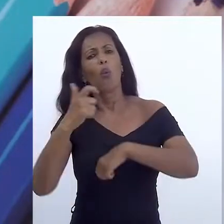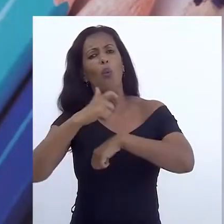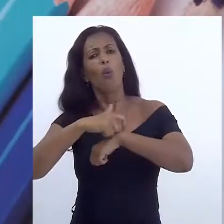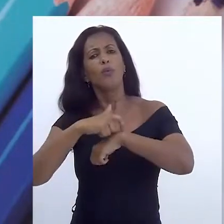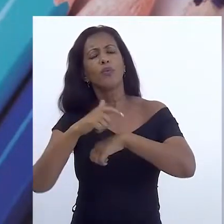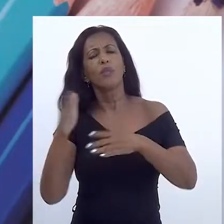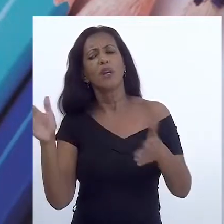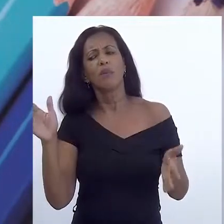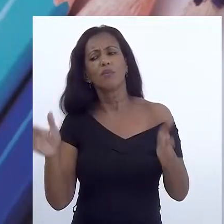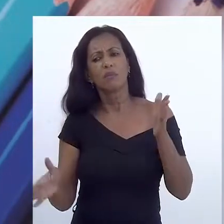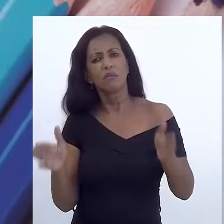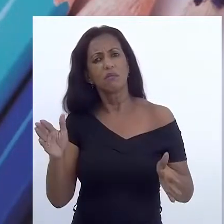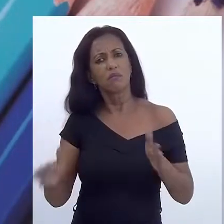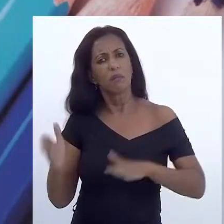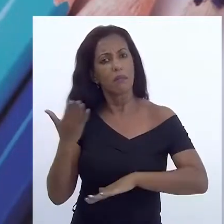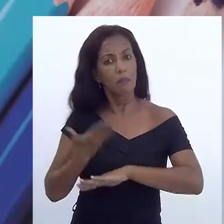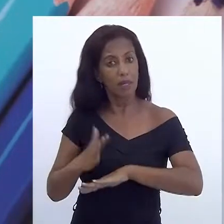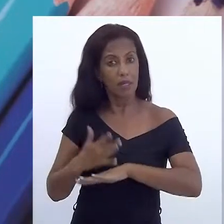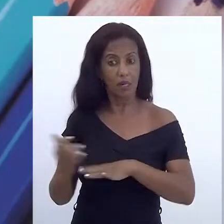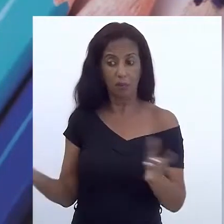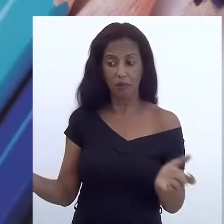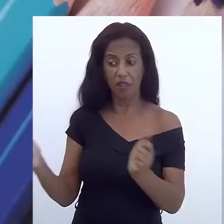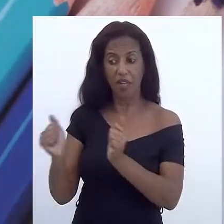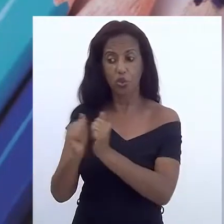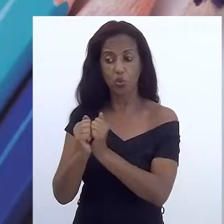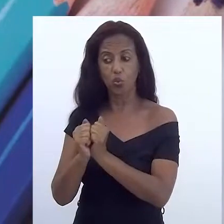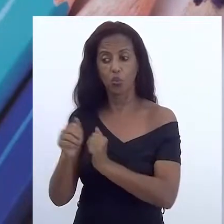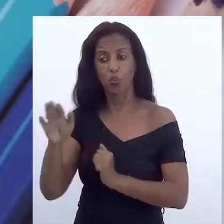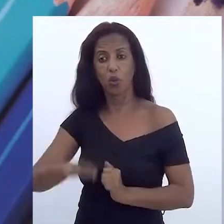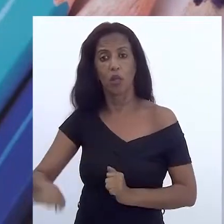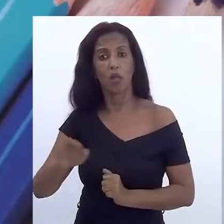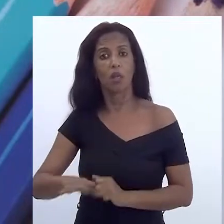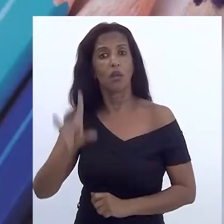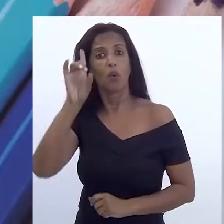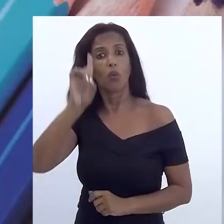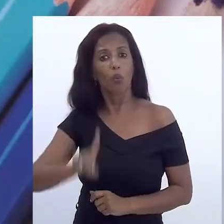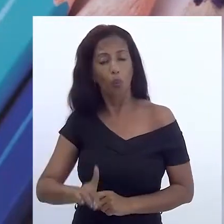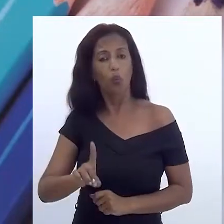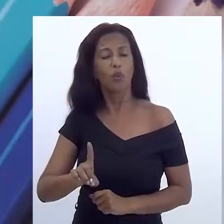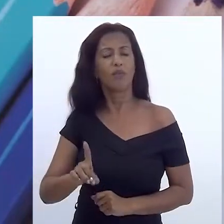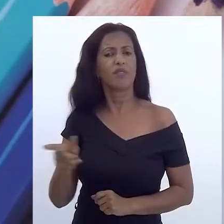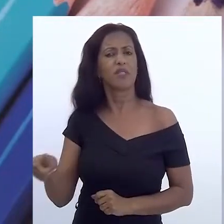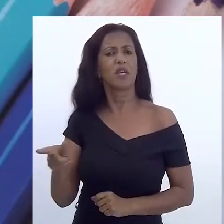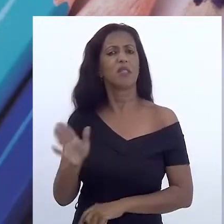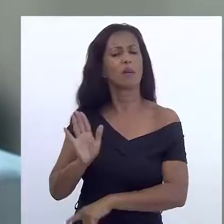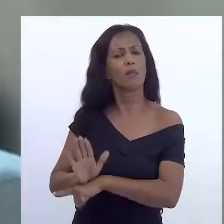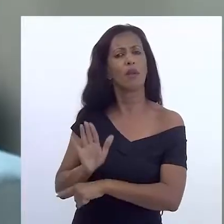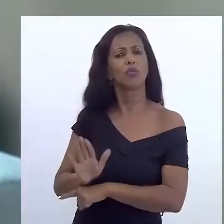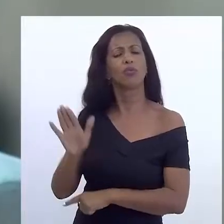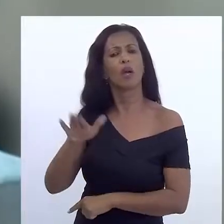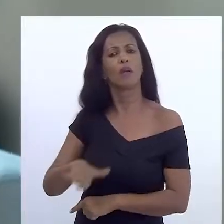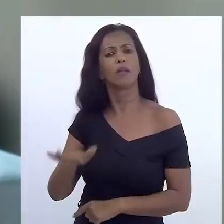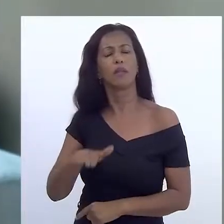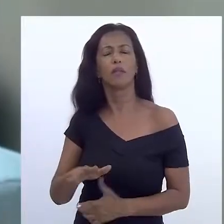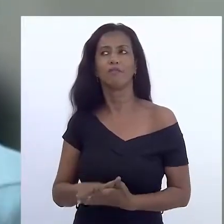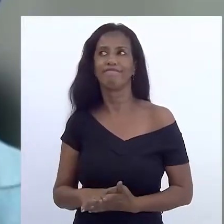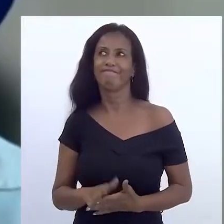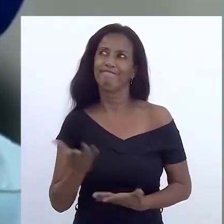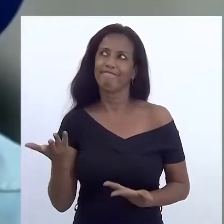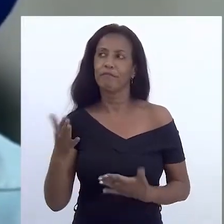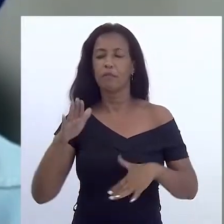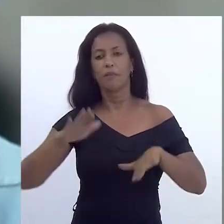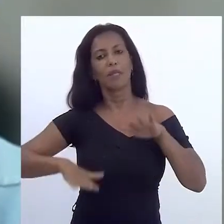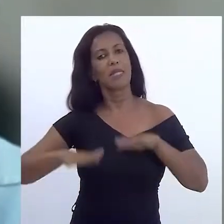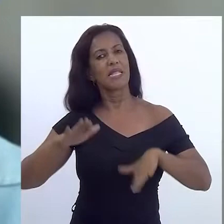cão estar pronto para estar com a criança, por exemplo, com deficiência em casa, fazendo a terapia? Isso já vai depender do